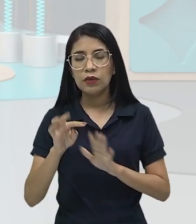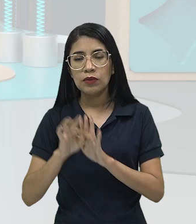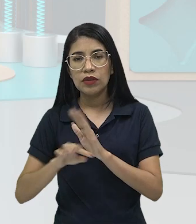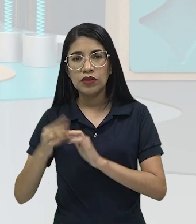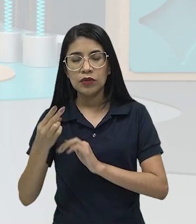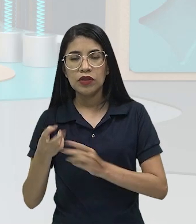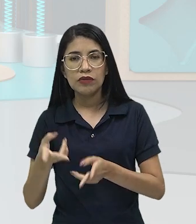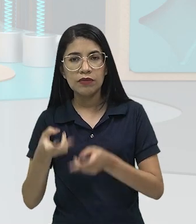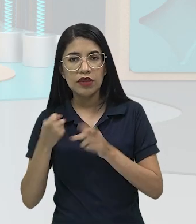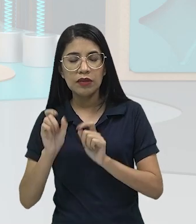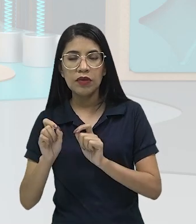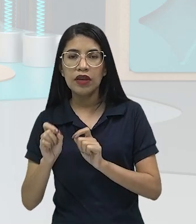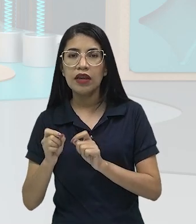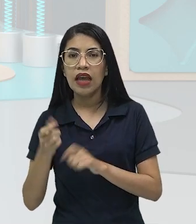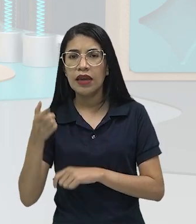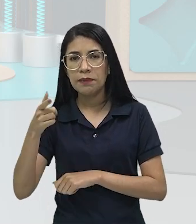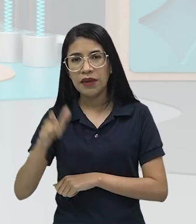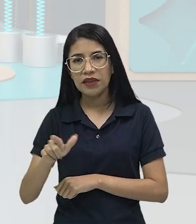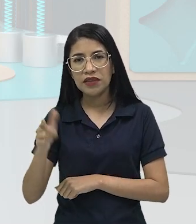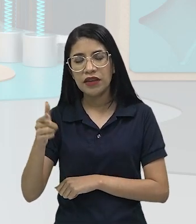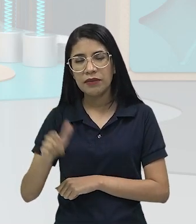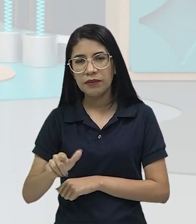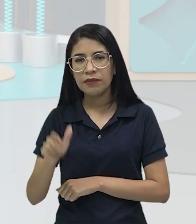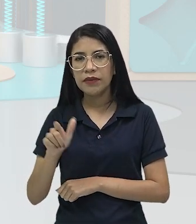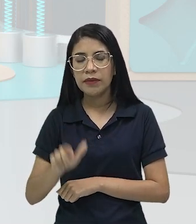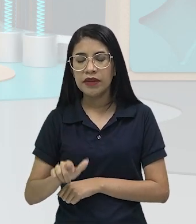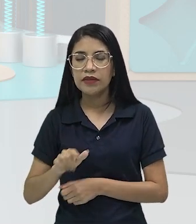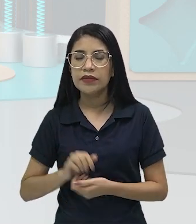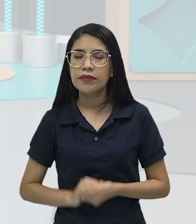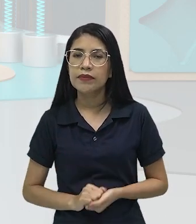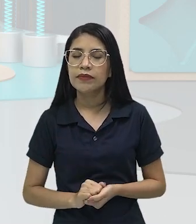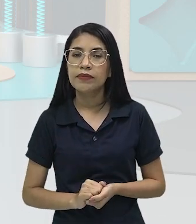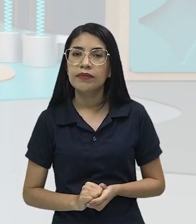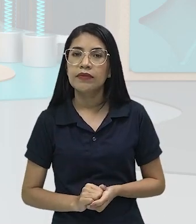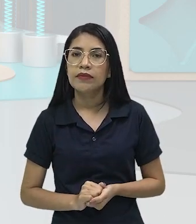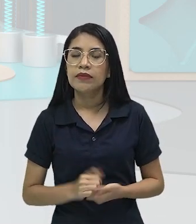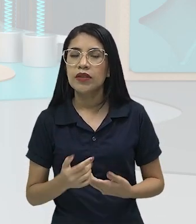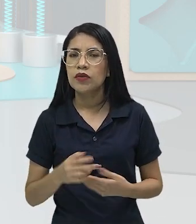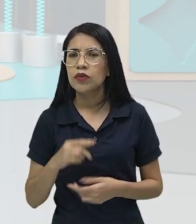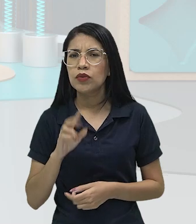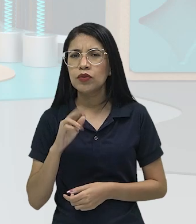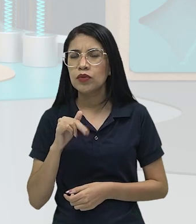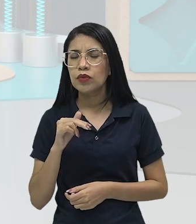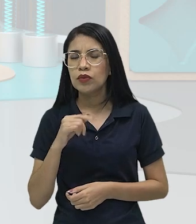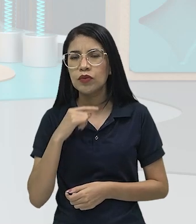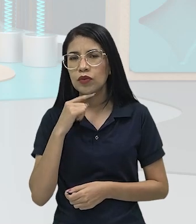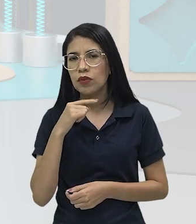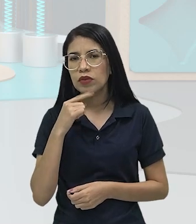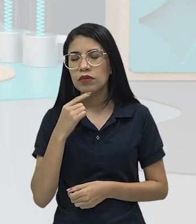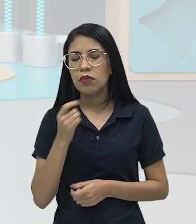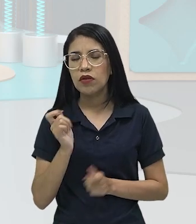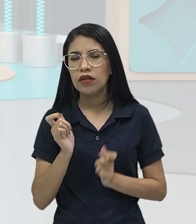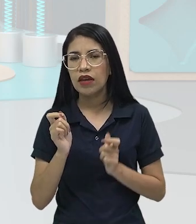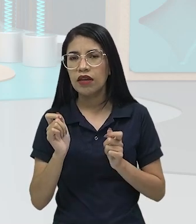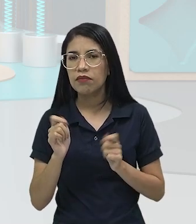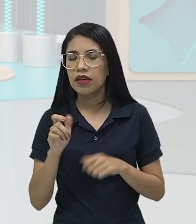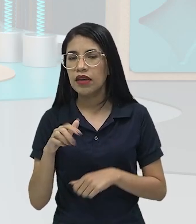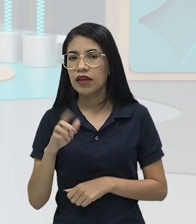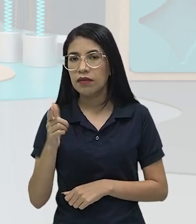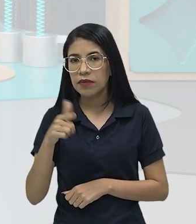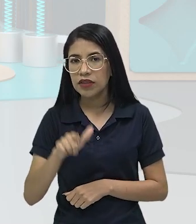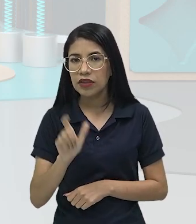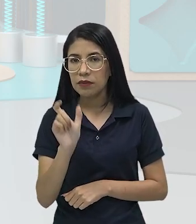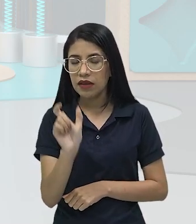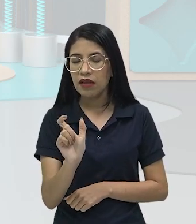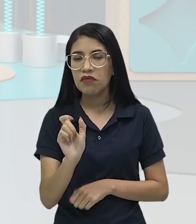vê essa repetição excessiva. Então, professor, eu nunca vou poder repetir uma mesma palavra no texto? Você